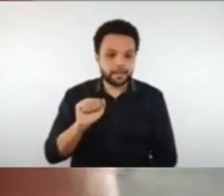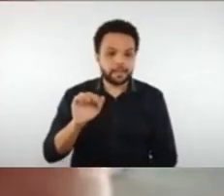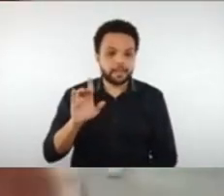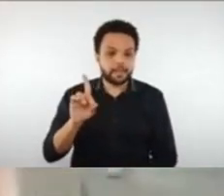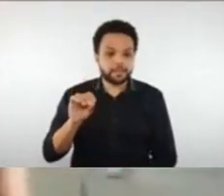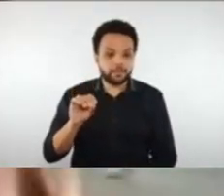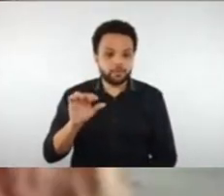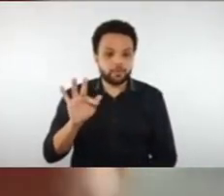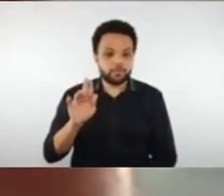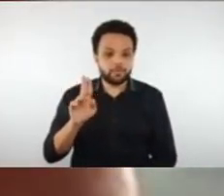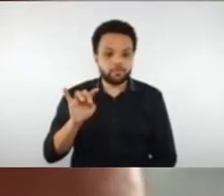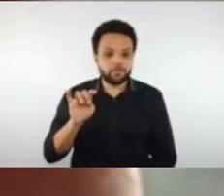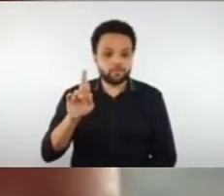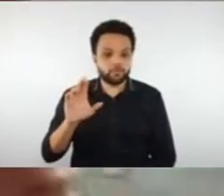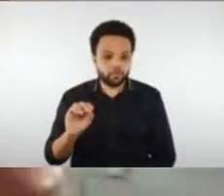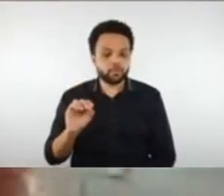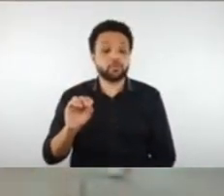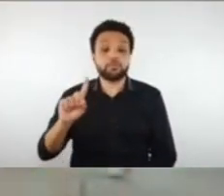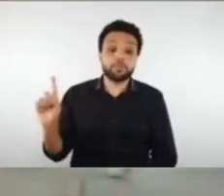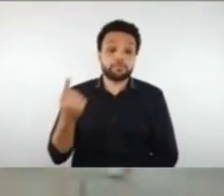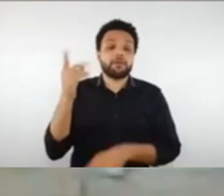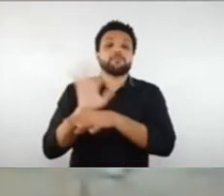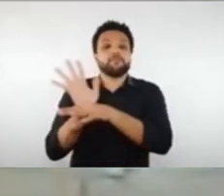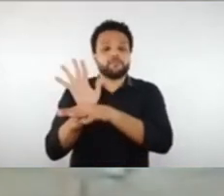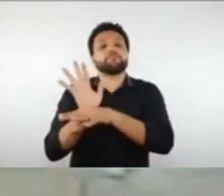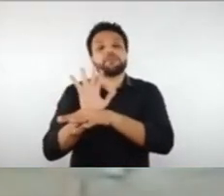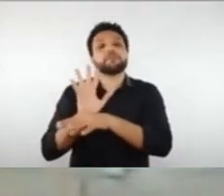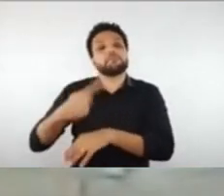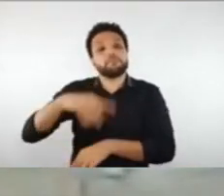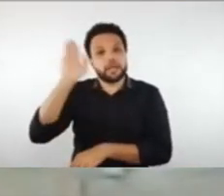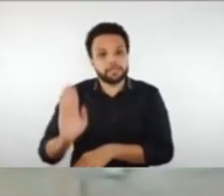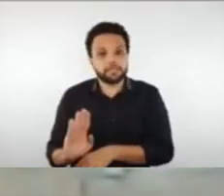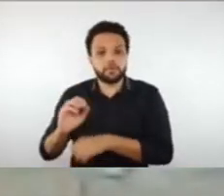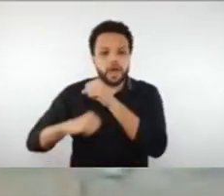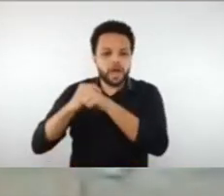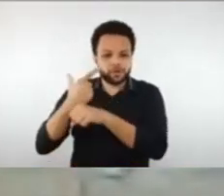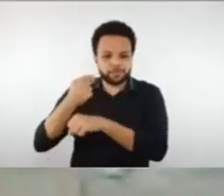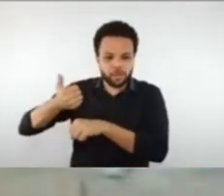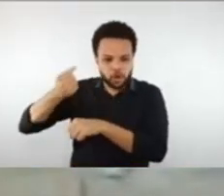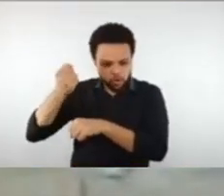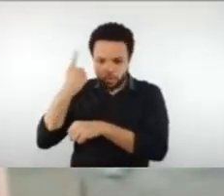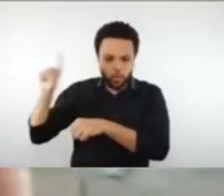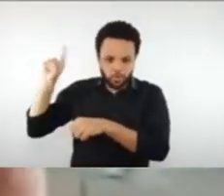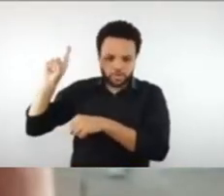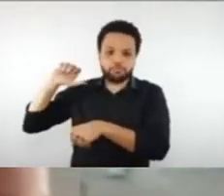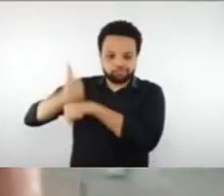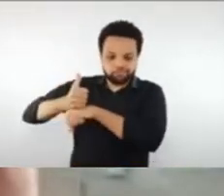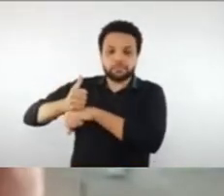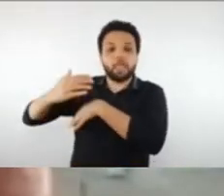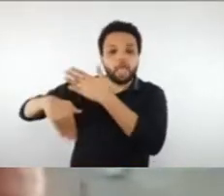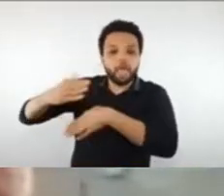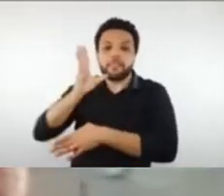Ouro desde 2008, quando o Brasil ganhou com Tropa de Elite. Praia do Futuro, filme de Karen Ainoz,